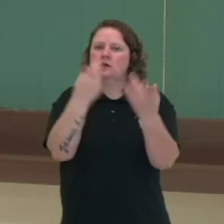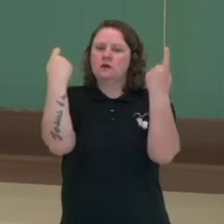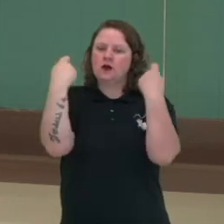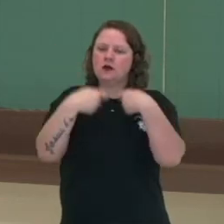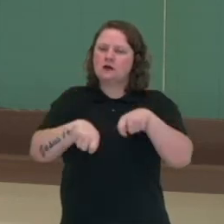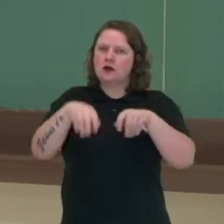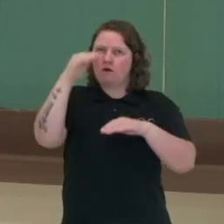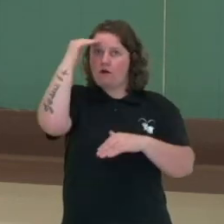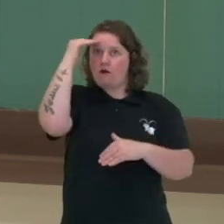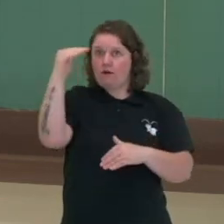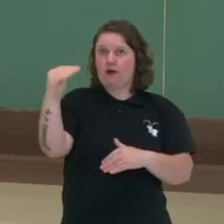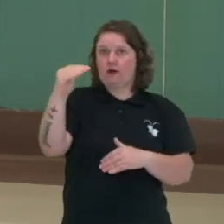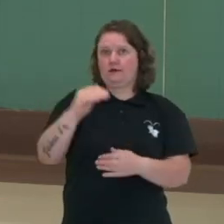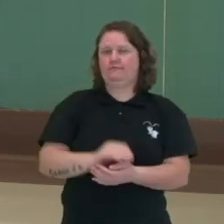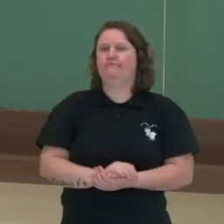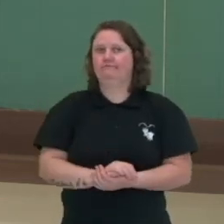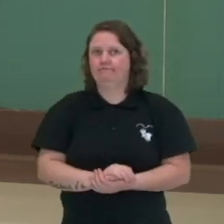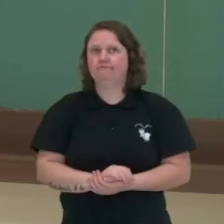pelos